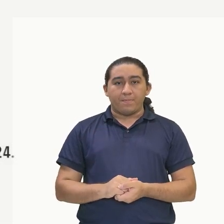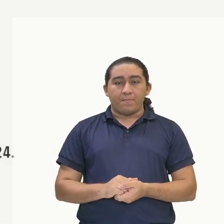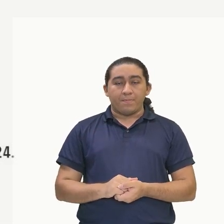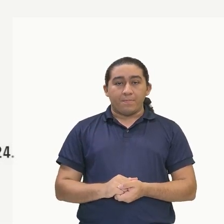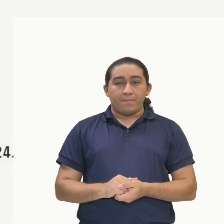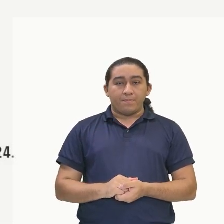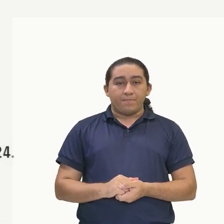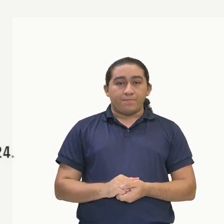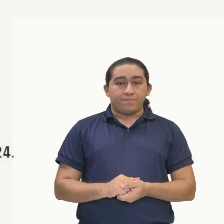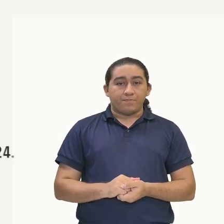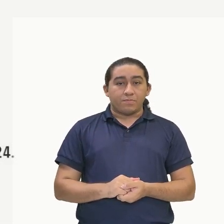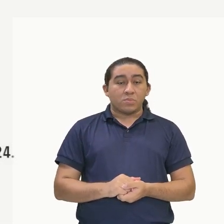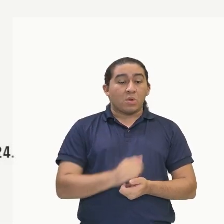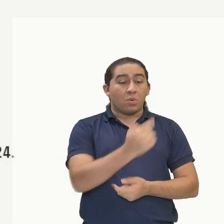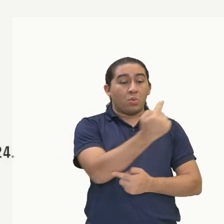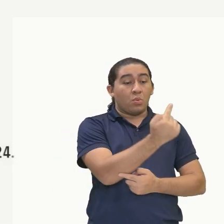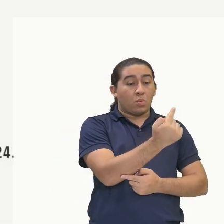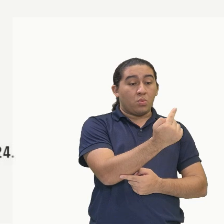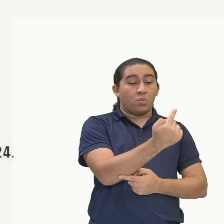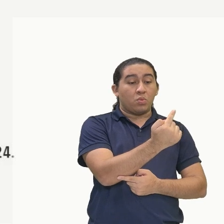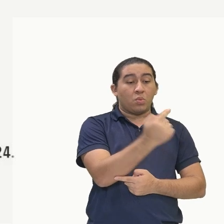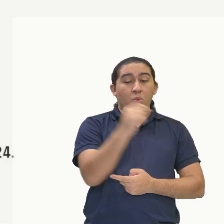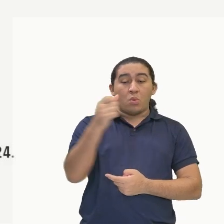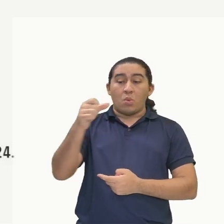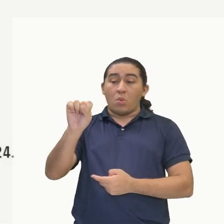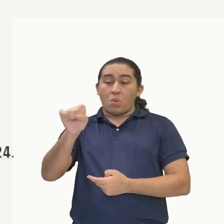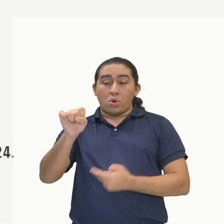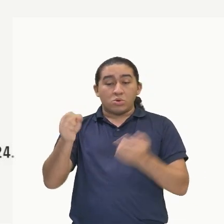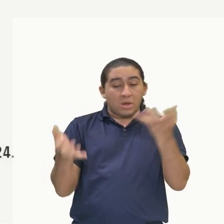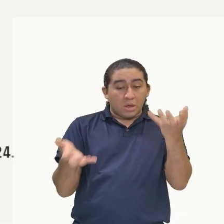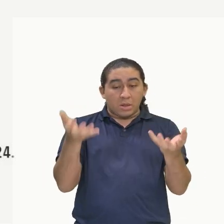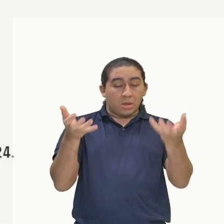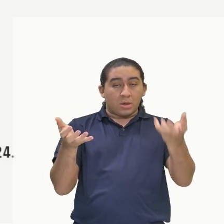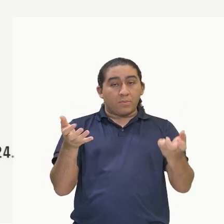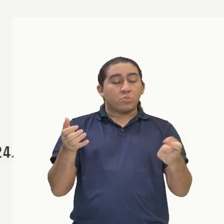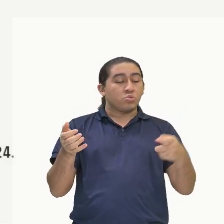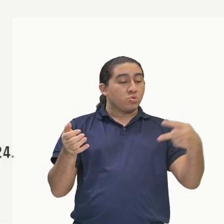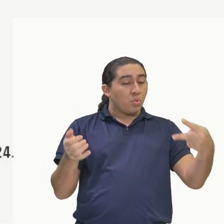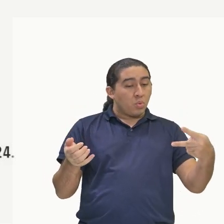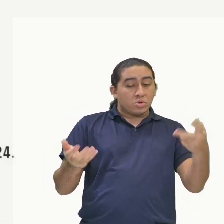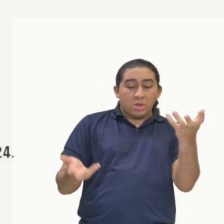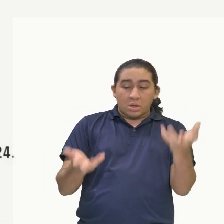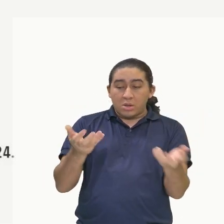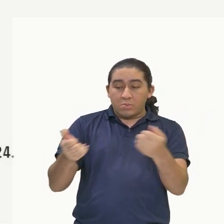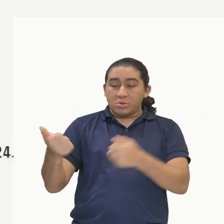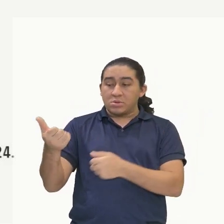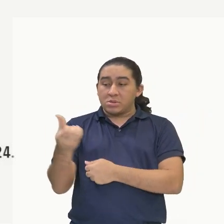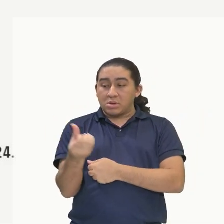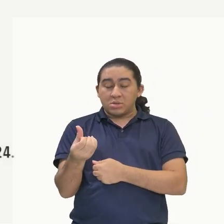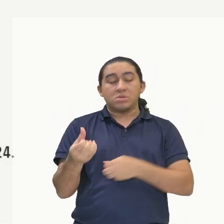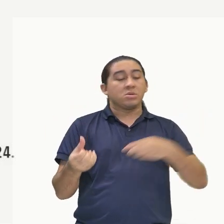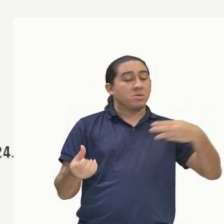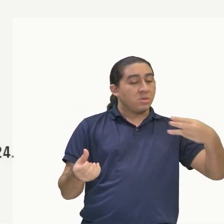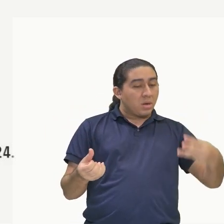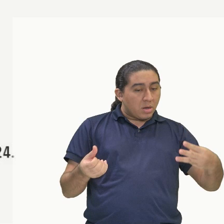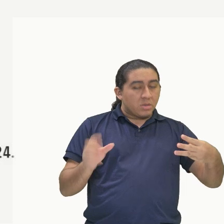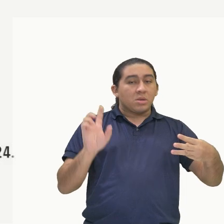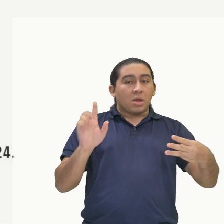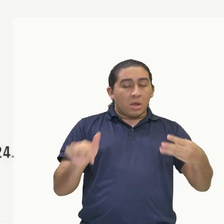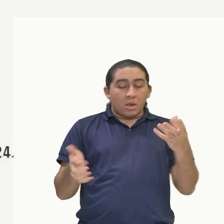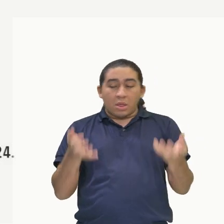1 está para 8, do mesmo jeito que 2 está para 16, 3, né, está